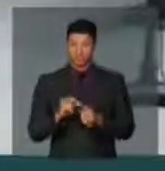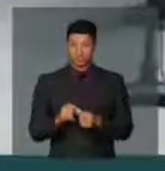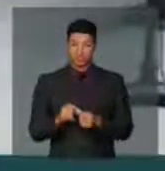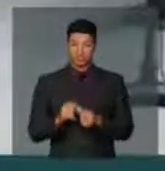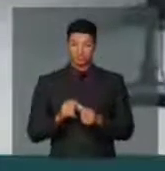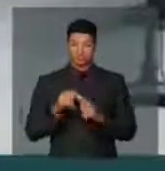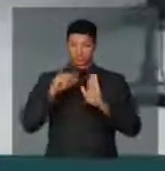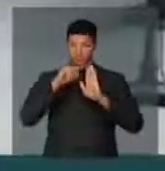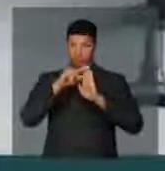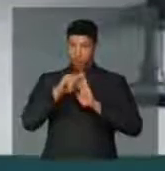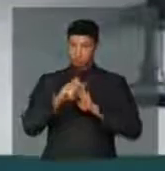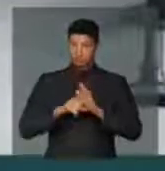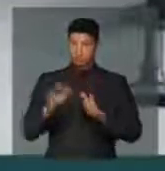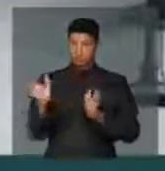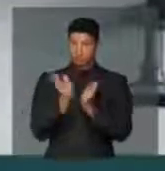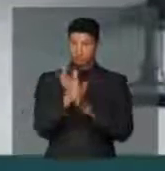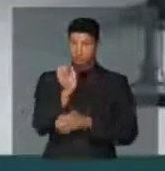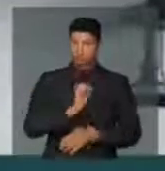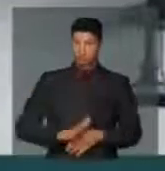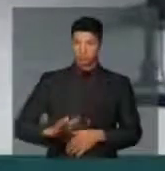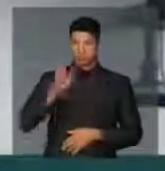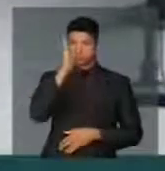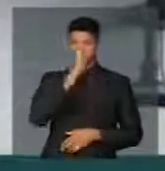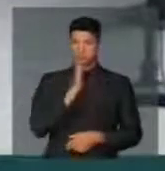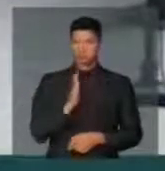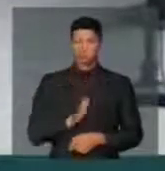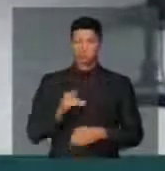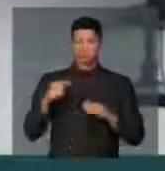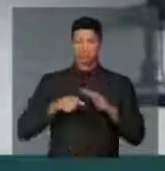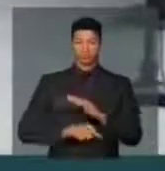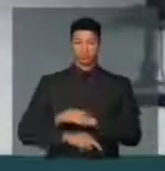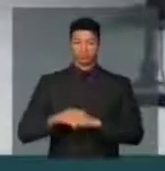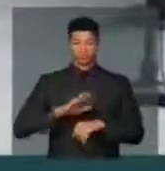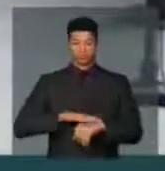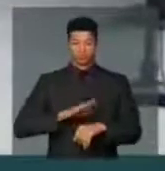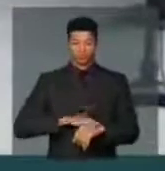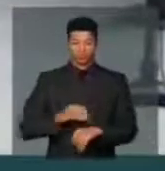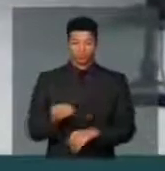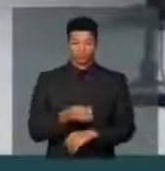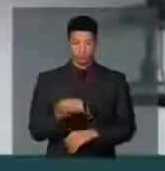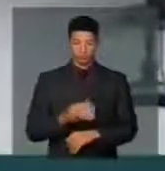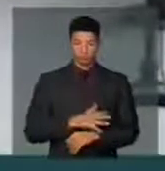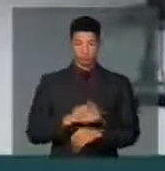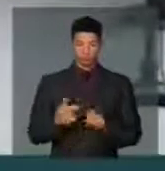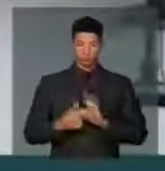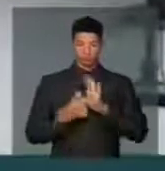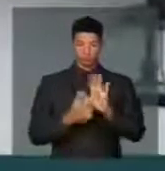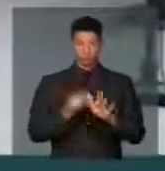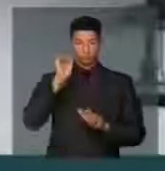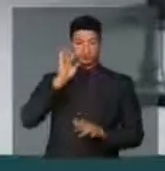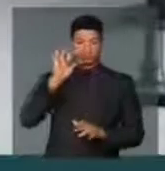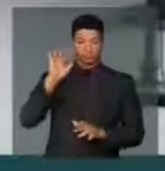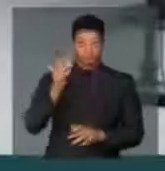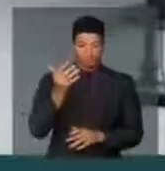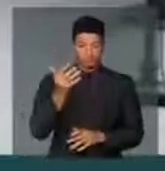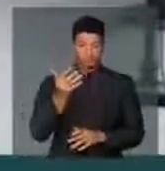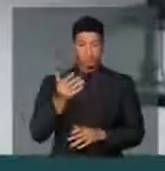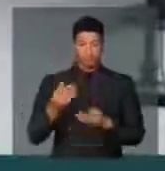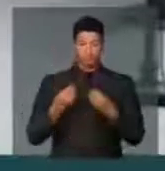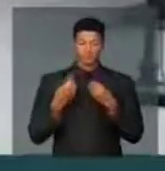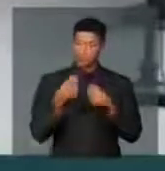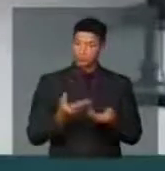da conjuntura brasileira, da gravidade do momento atual, apontando soluções,